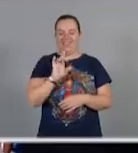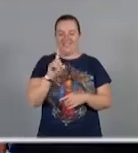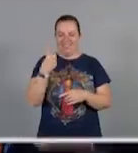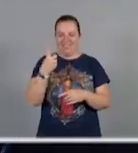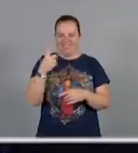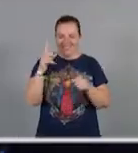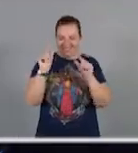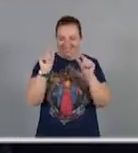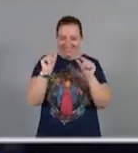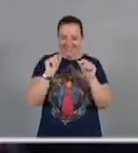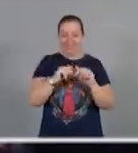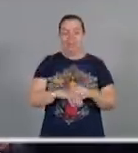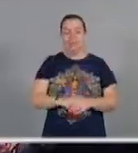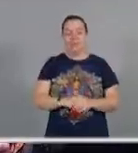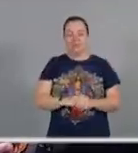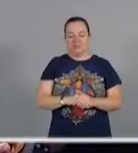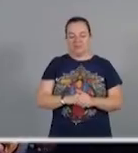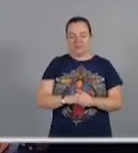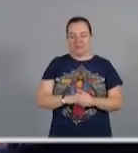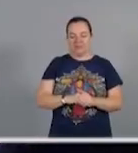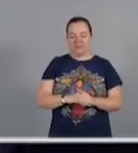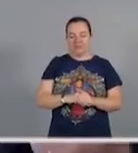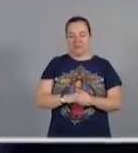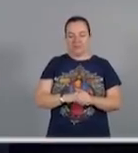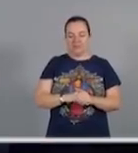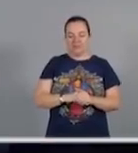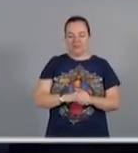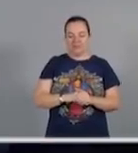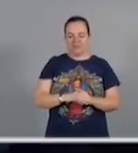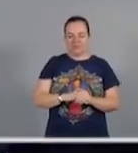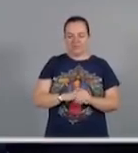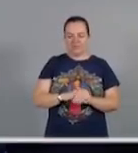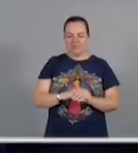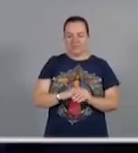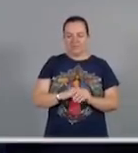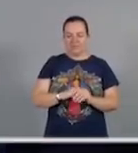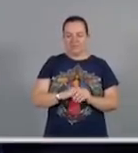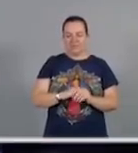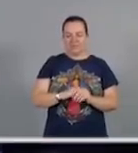uma. Tem um som, faz um barulho com esse som.